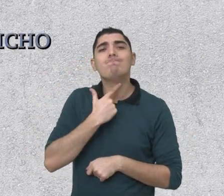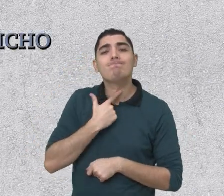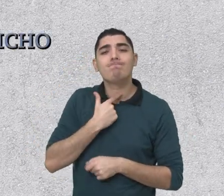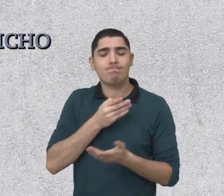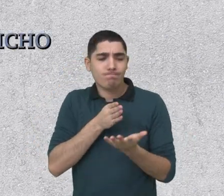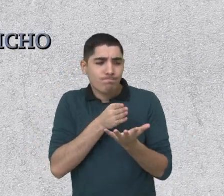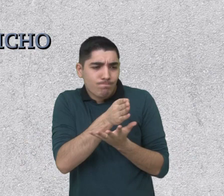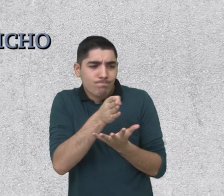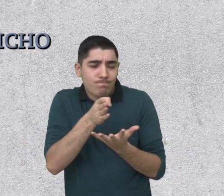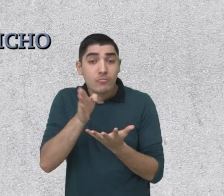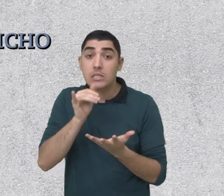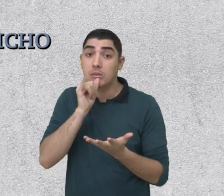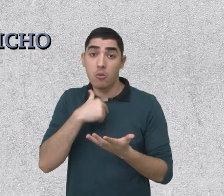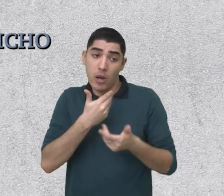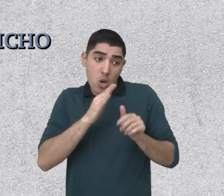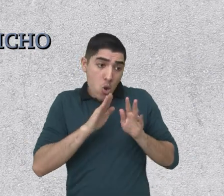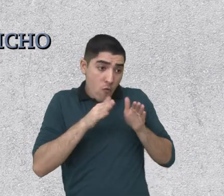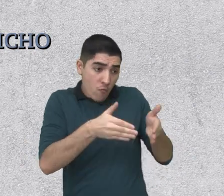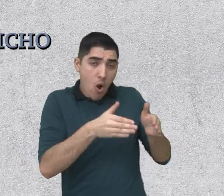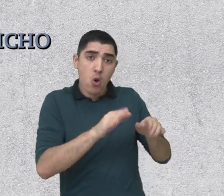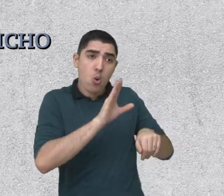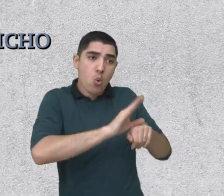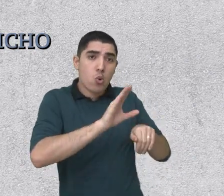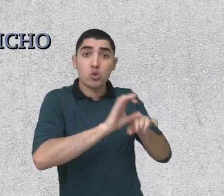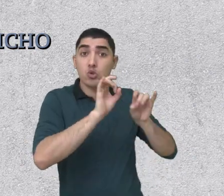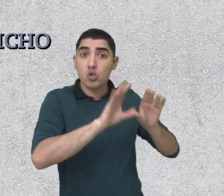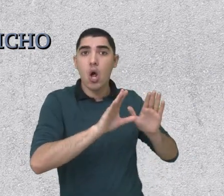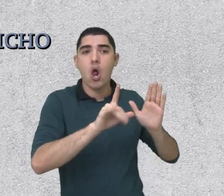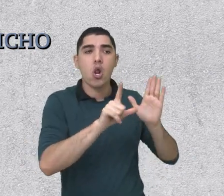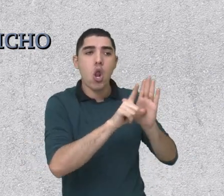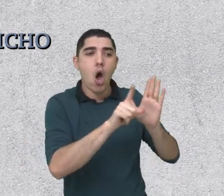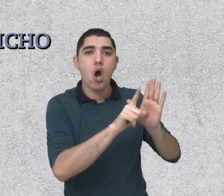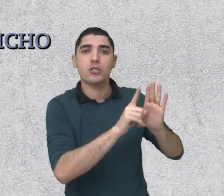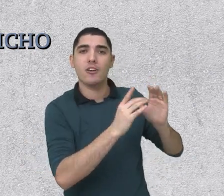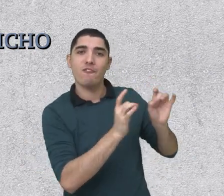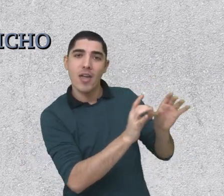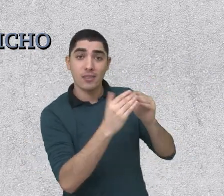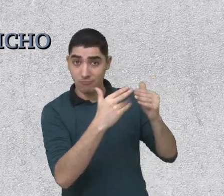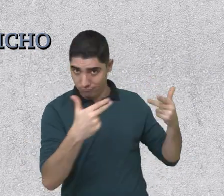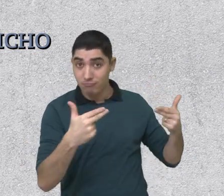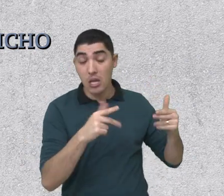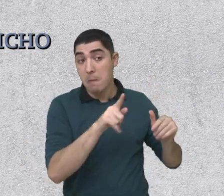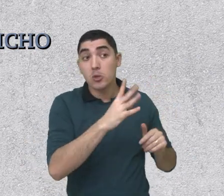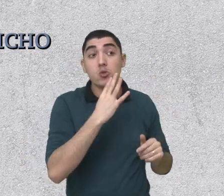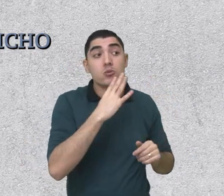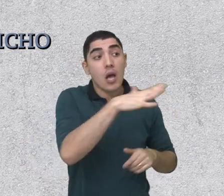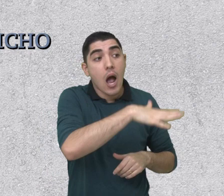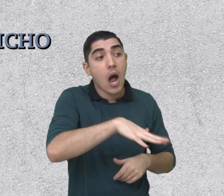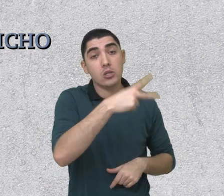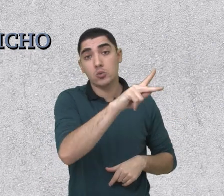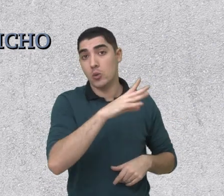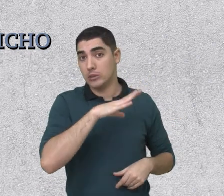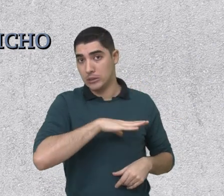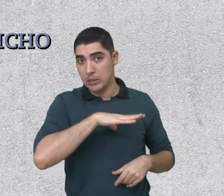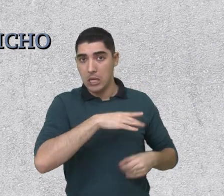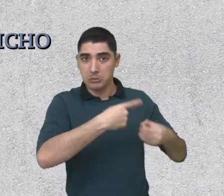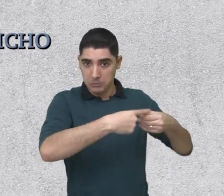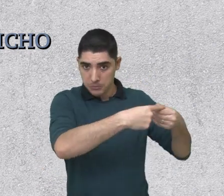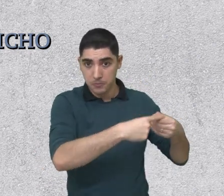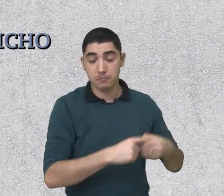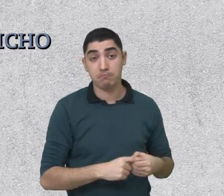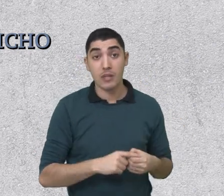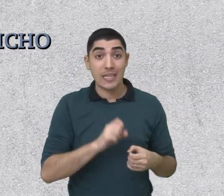nicho. Por exemplo, você pode se especializar em imóveis comerciais e saber dos detalhes desse negócio na sua região. Escolhendo um nicho e